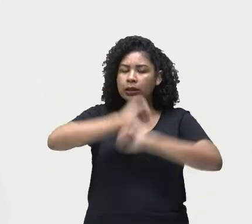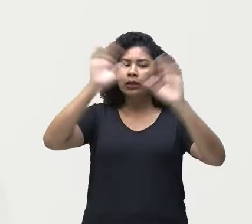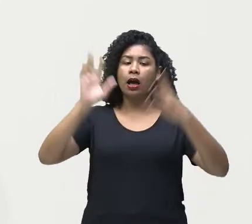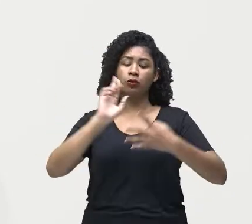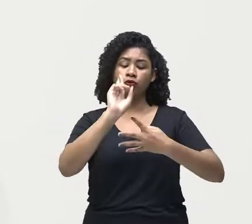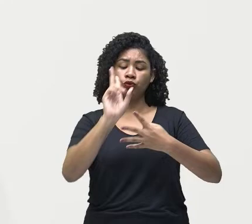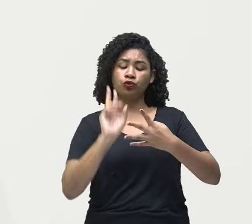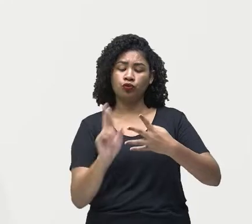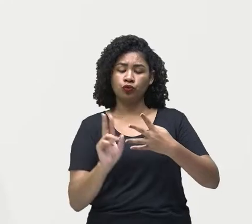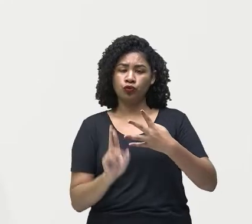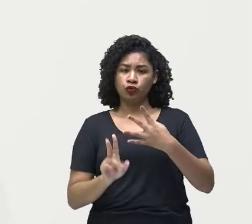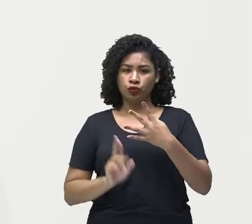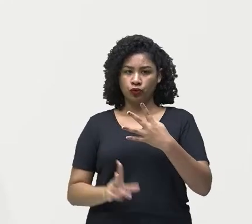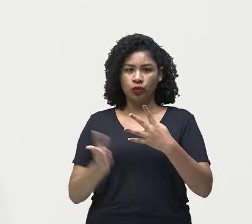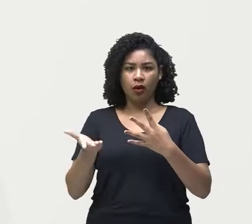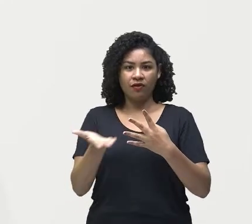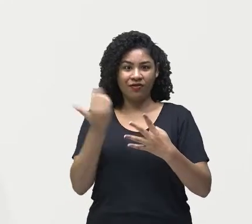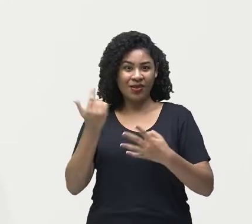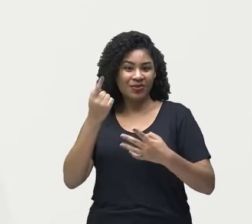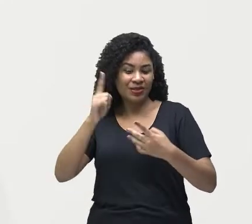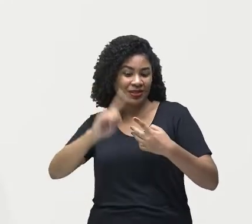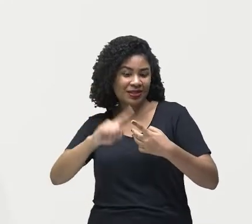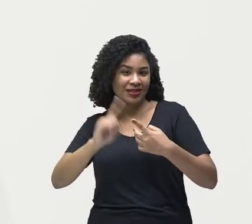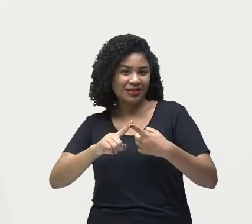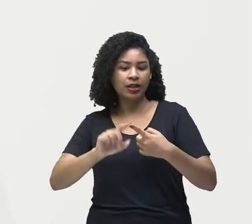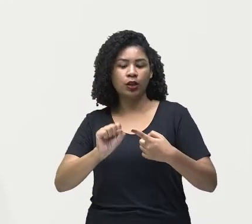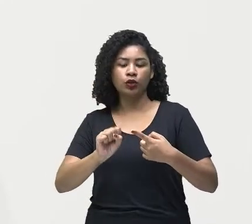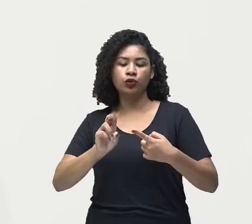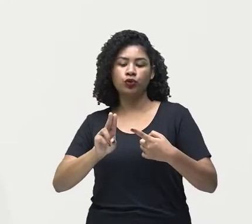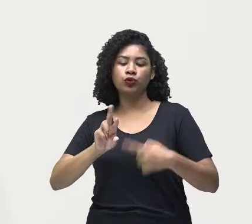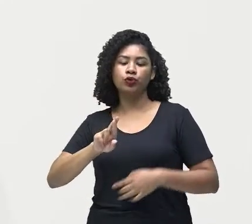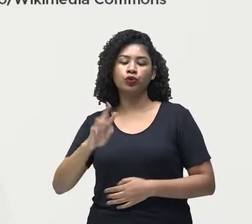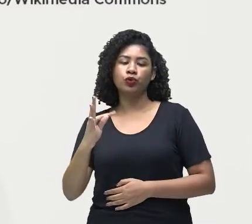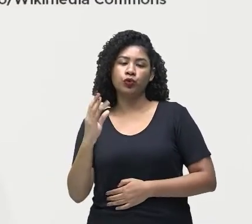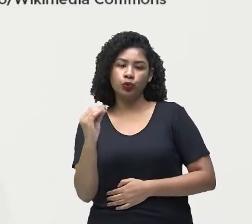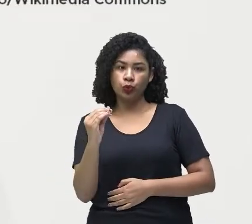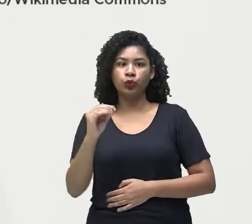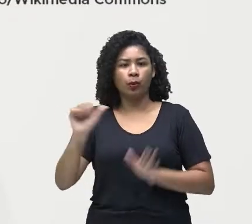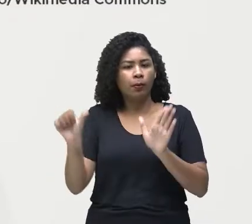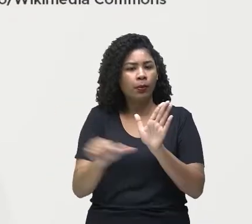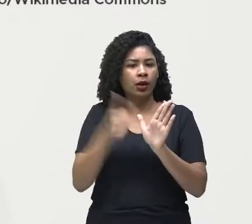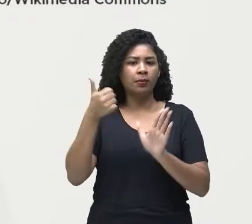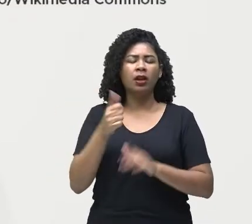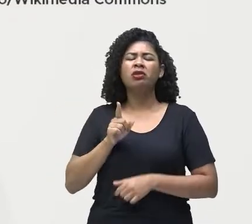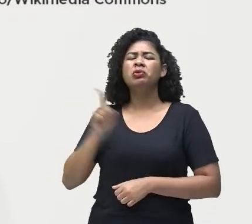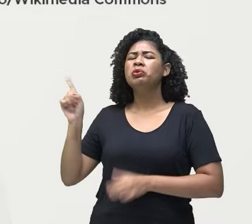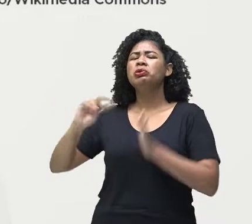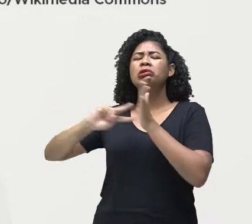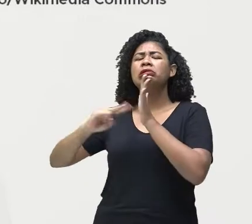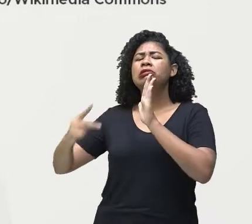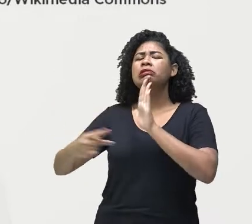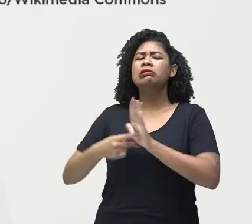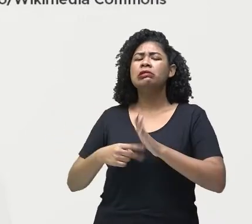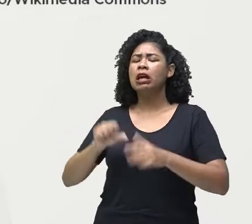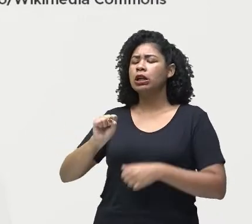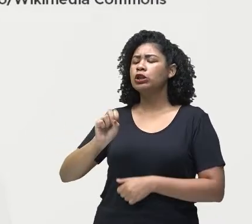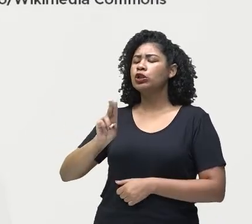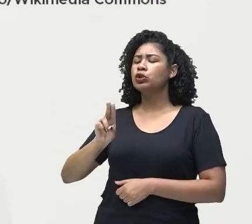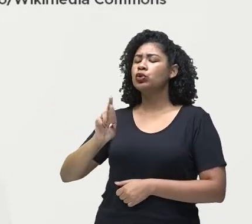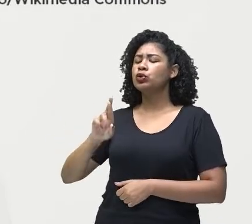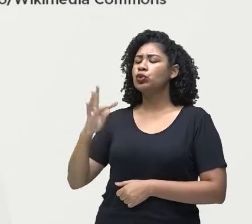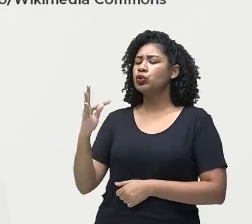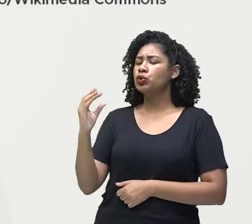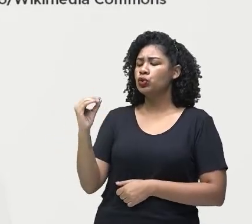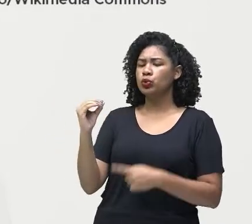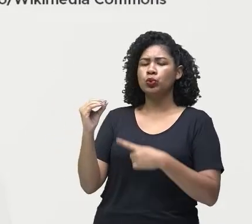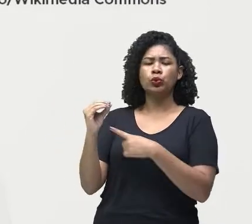diferenciá-los. Então, vamos chamar o primeiro, que é o surto. O que é surto em relação à